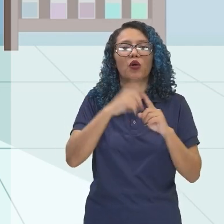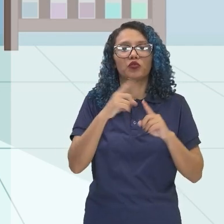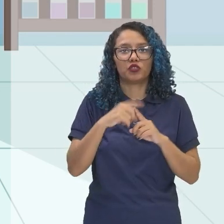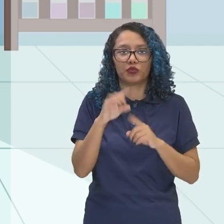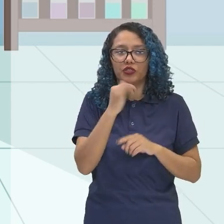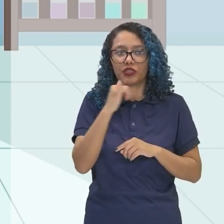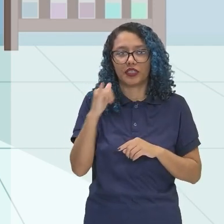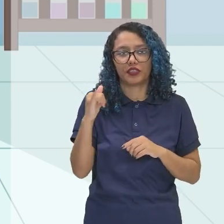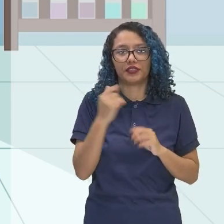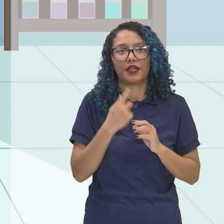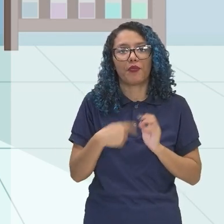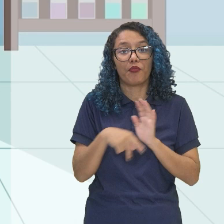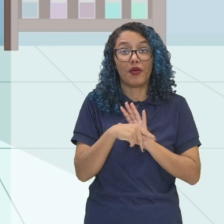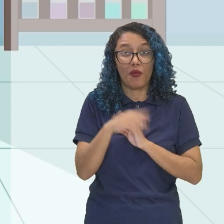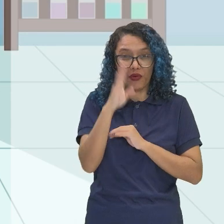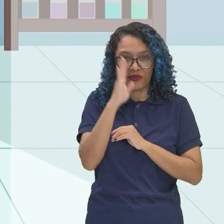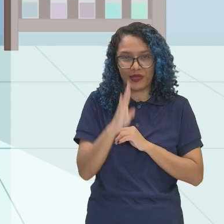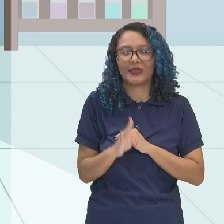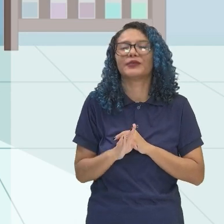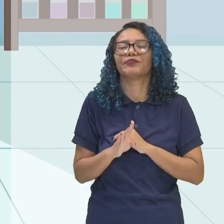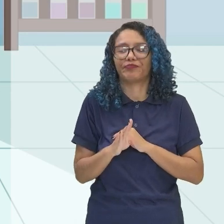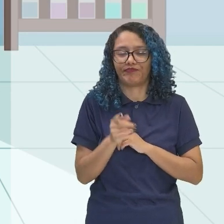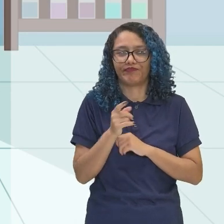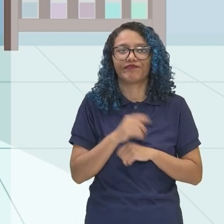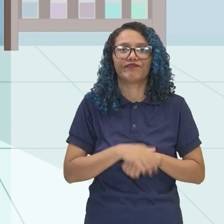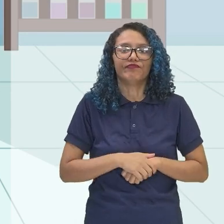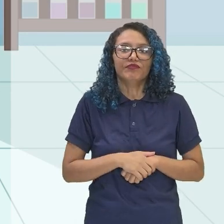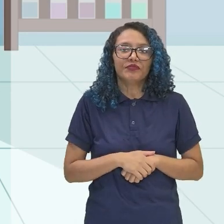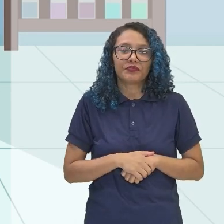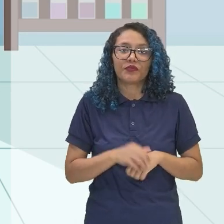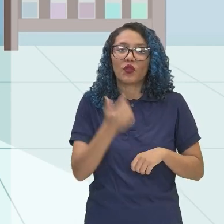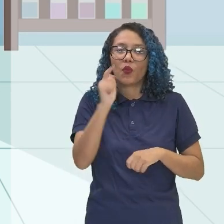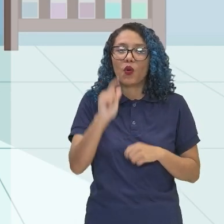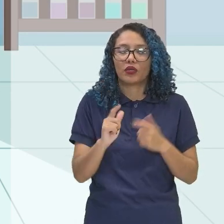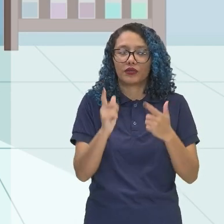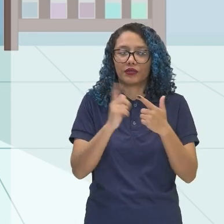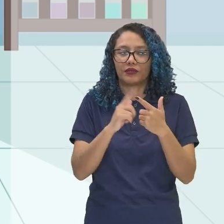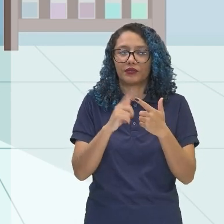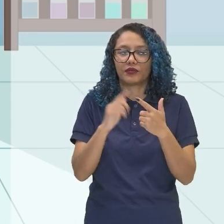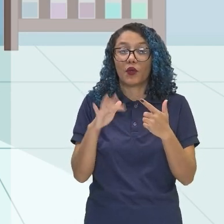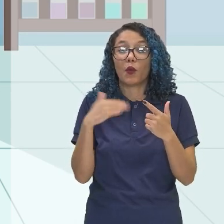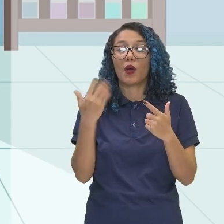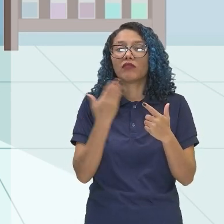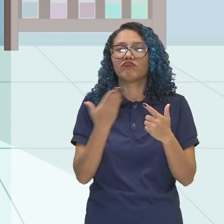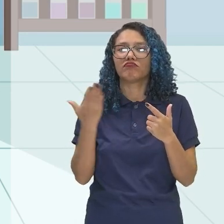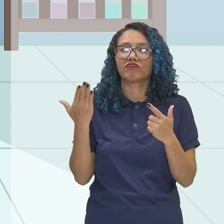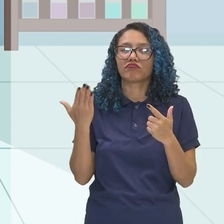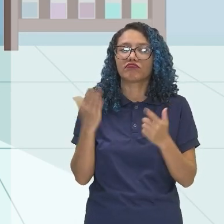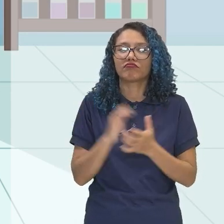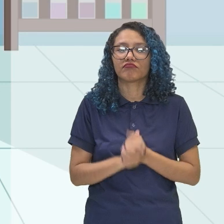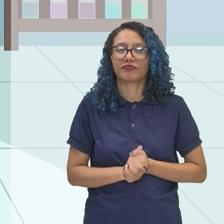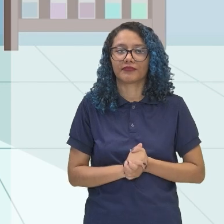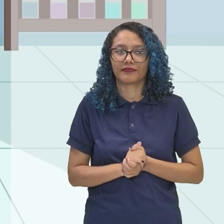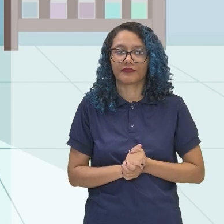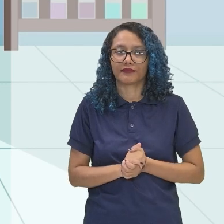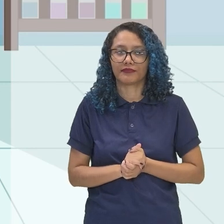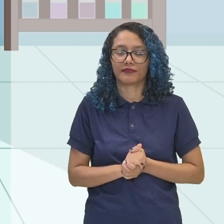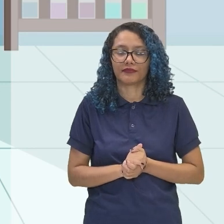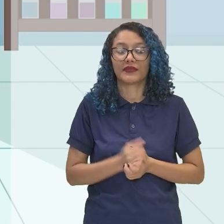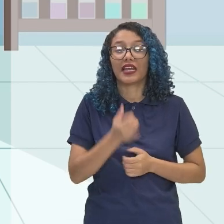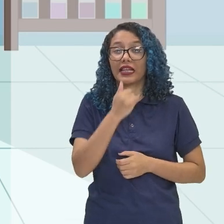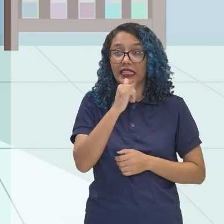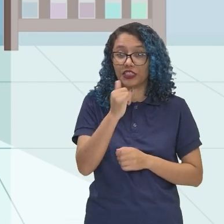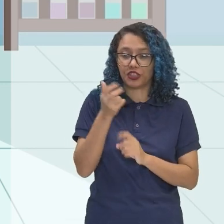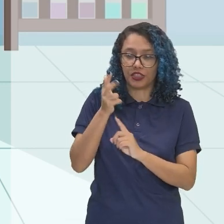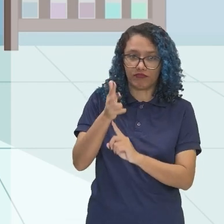obtenção de energia no Brasil. Outro tipo de energia que você pode observar é a energia